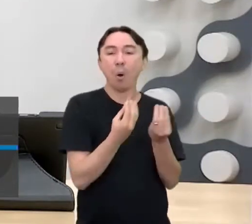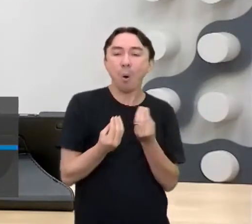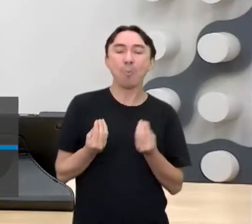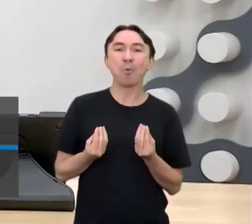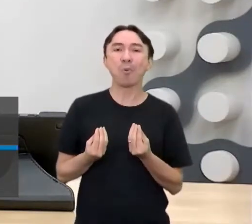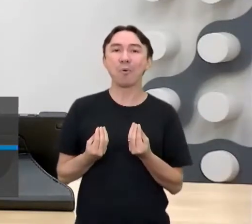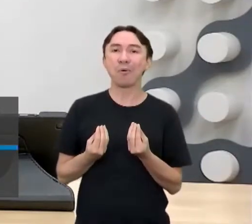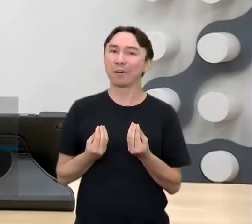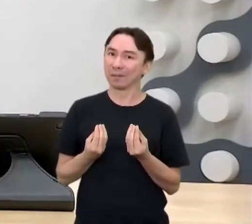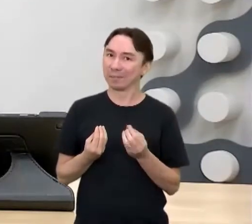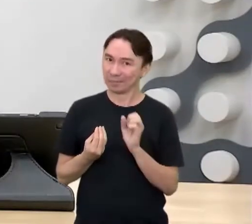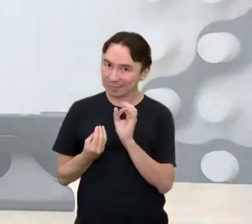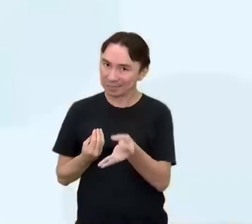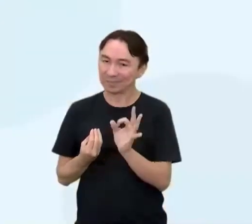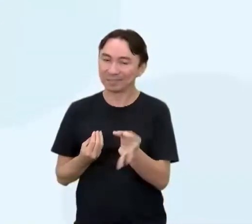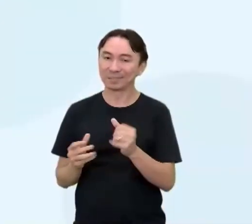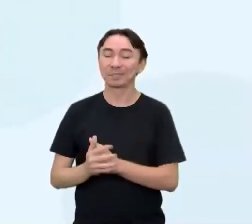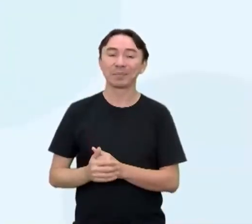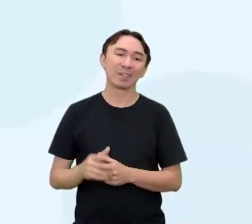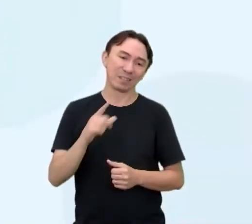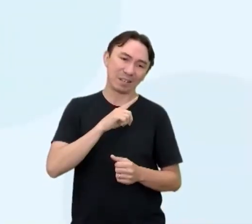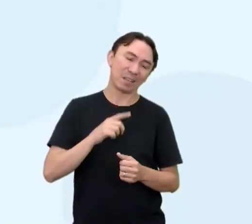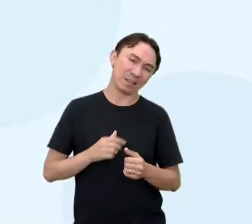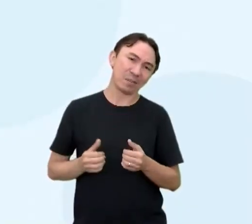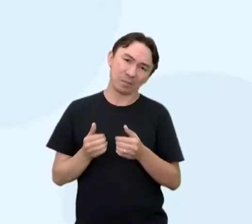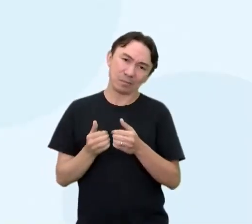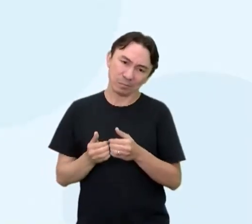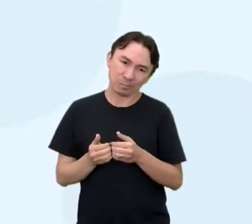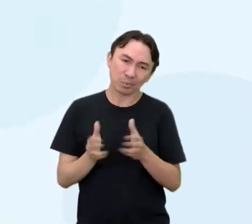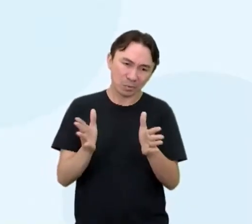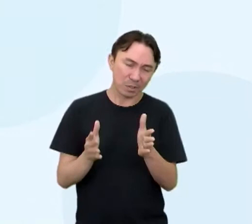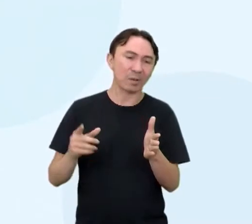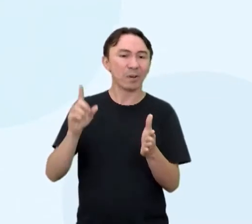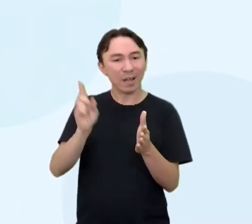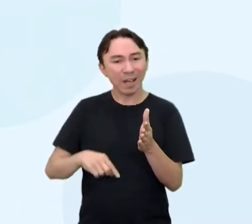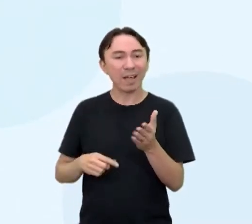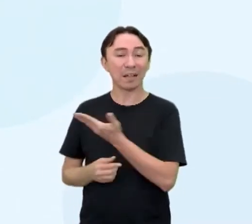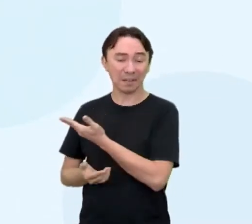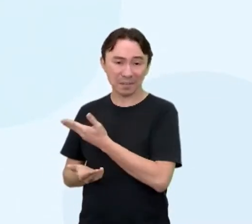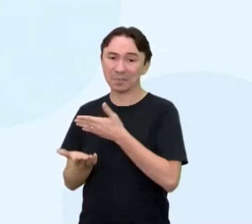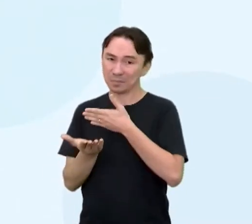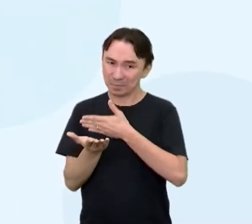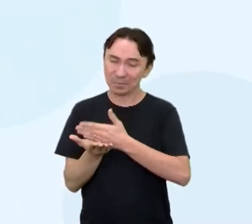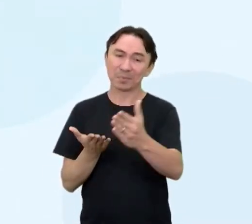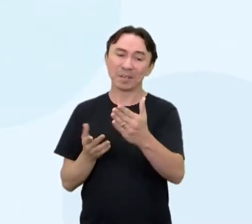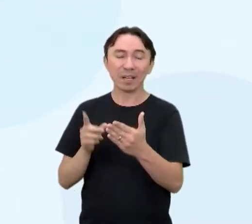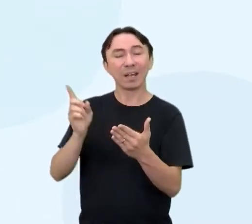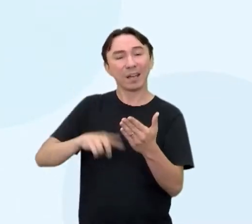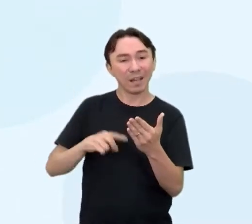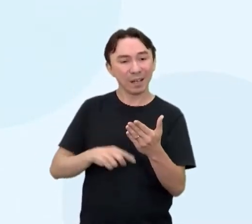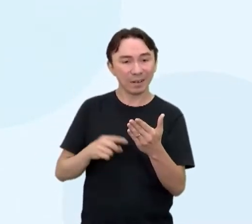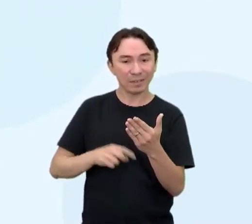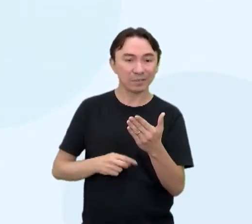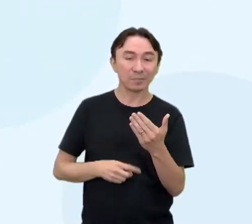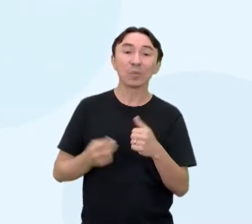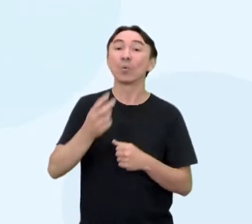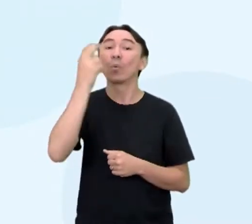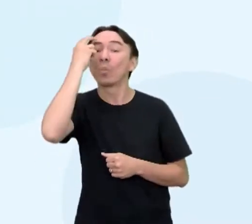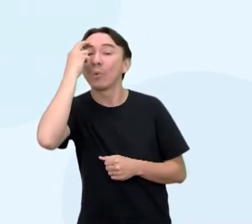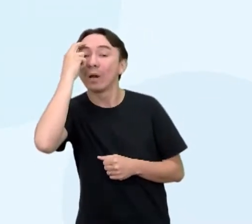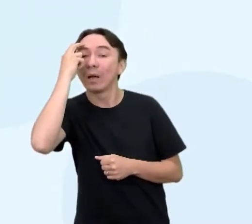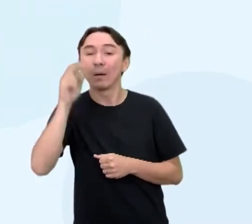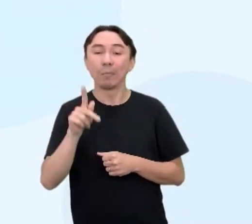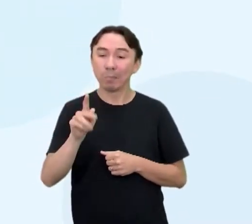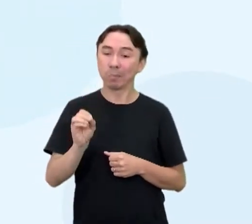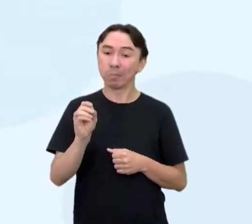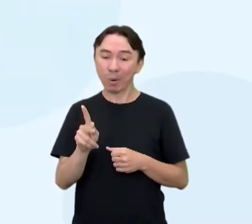tenho, né, a introdução, o que é cultura pop, que eu trouxe o professor Anderson, acho que foi uma aula, assim, das melhores aulas desse